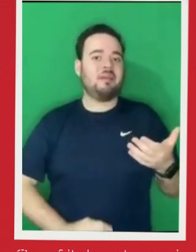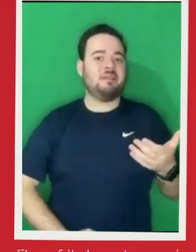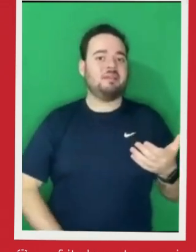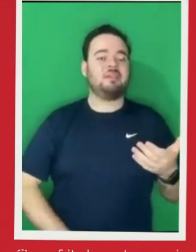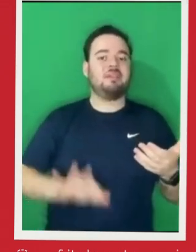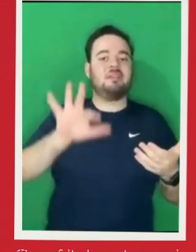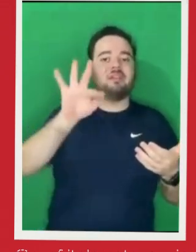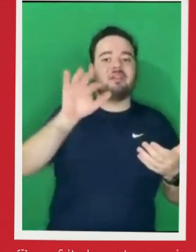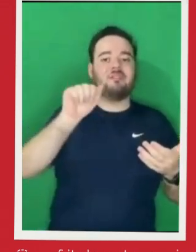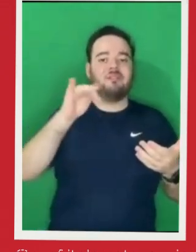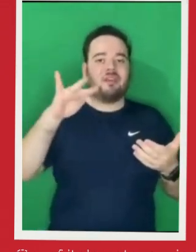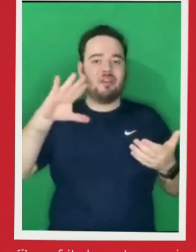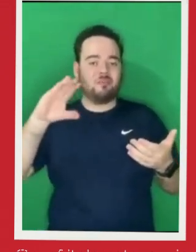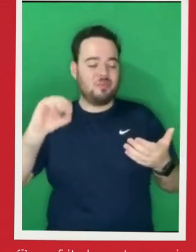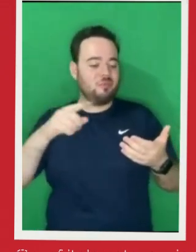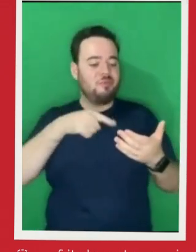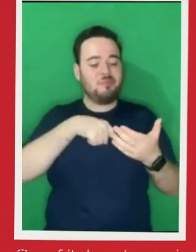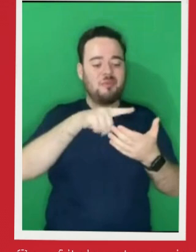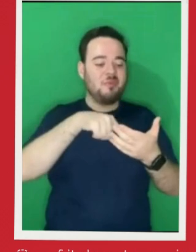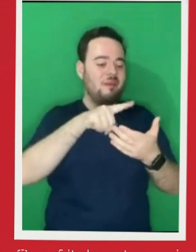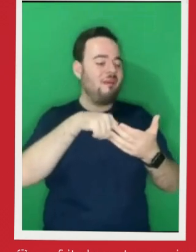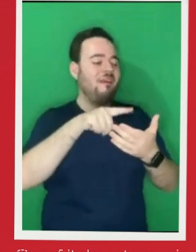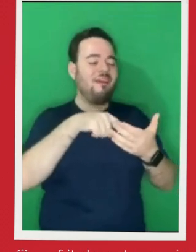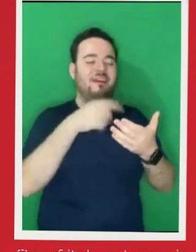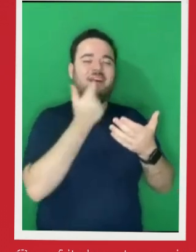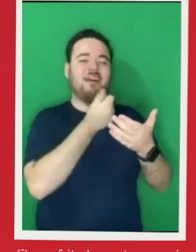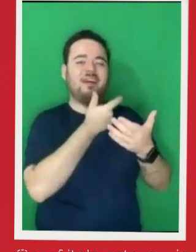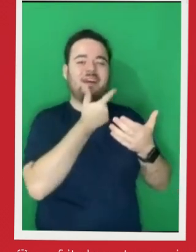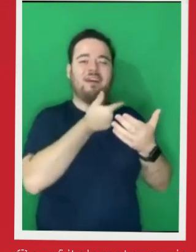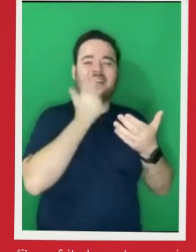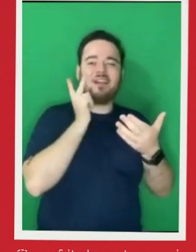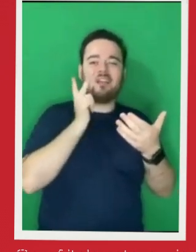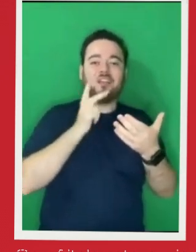de Mello, do Celton Mello, eu fico ali me